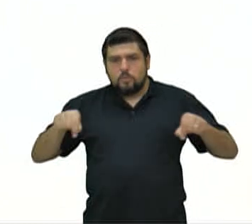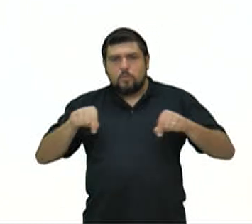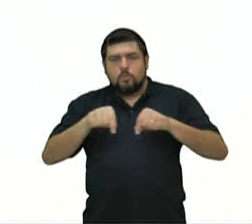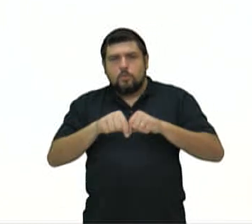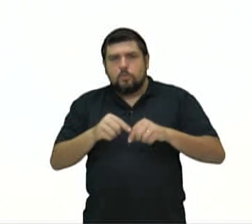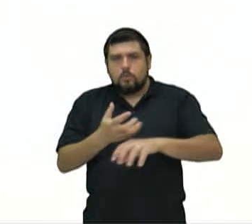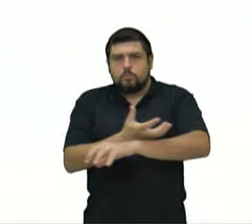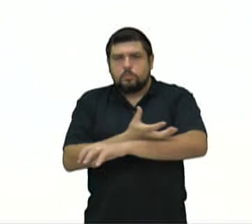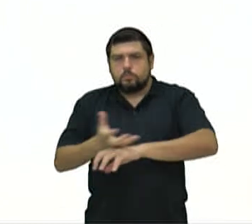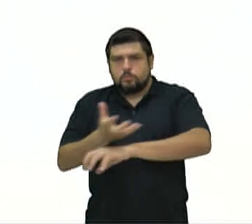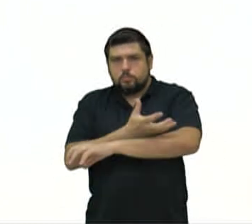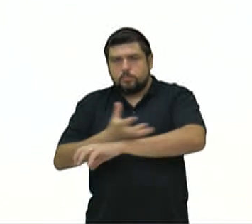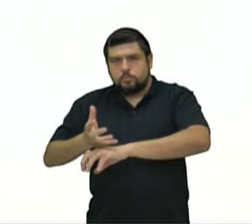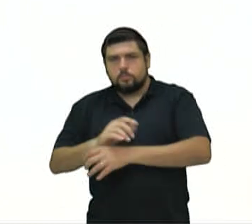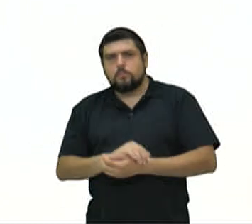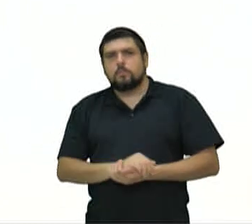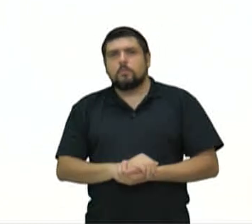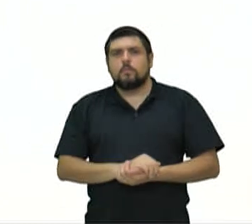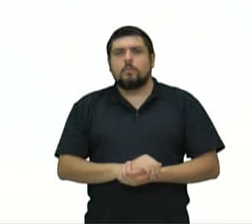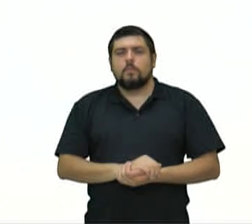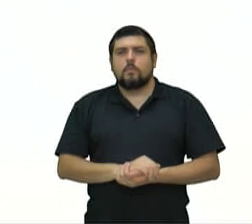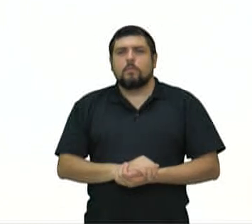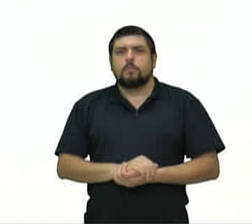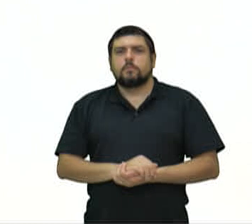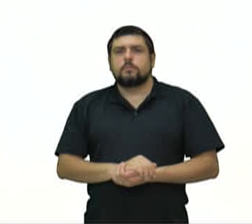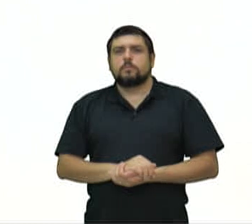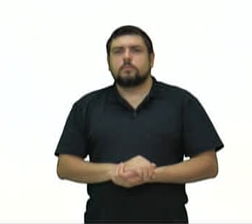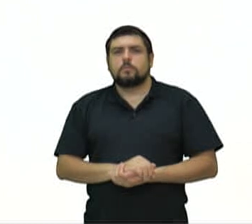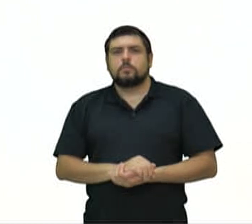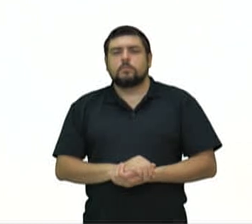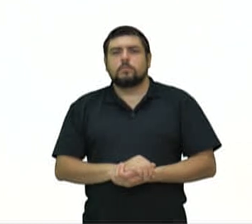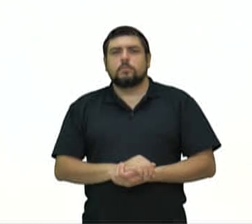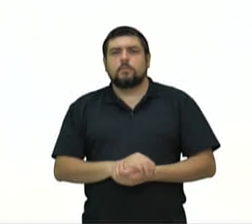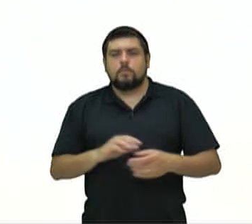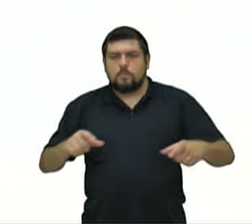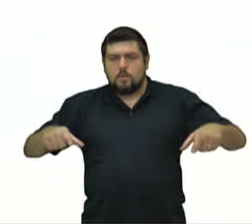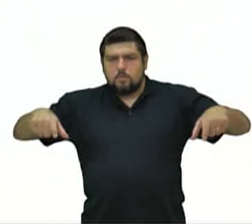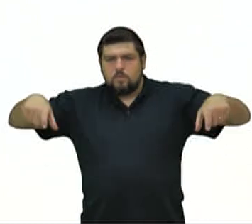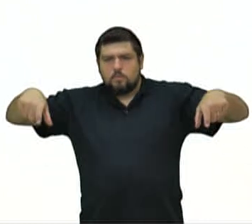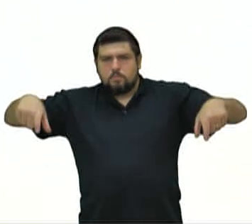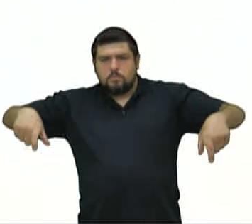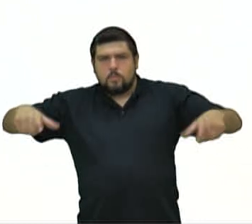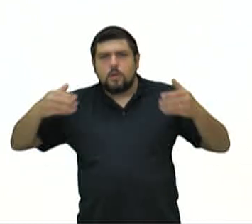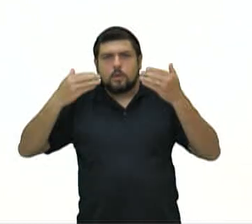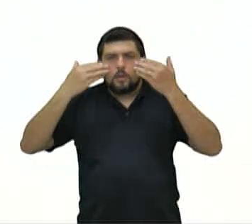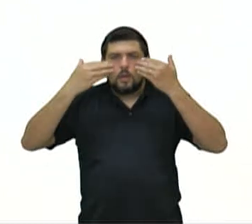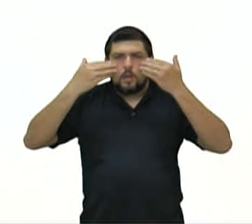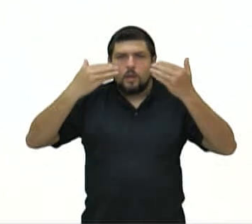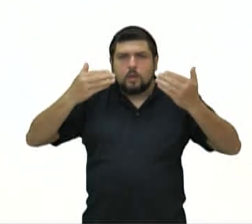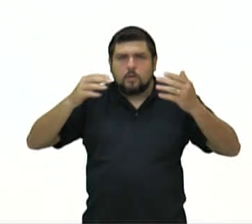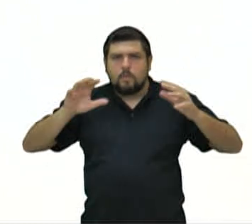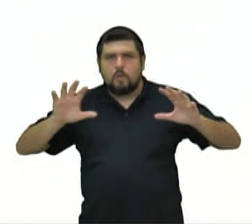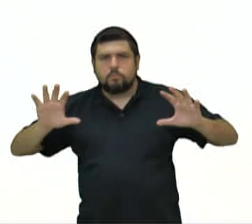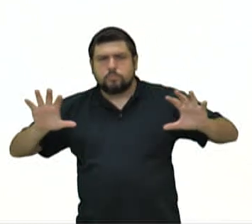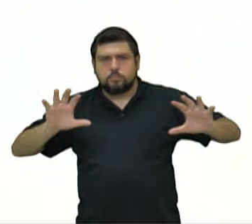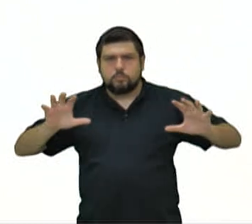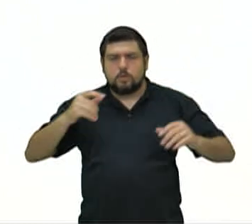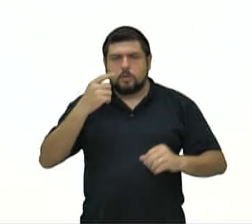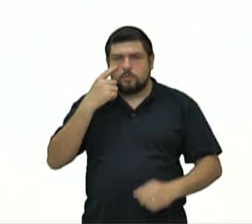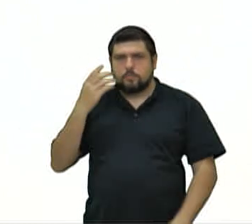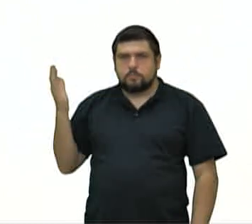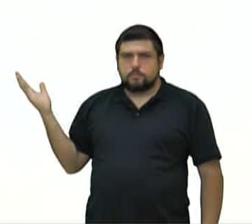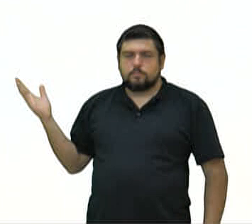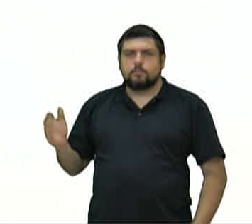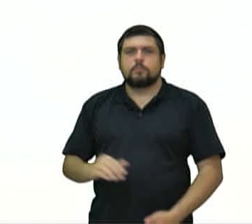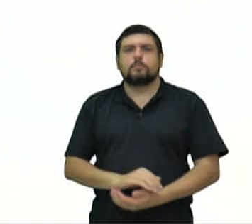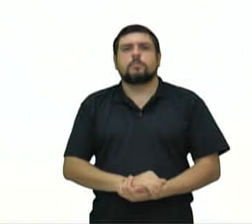A goalie, que é o goleiro, standing in front of the goal and tries to block any shot the other